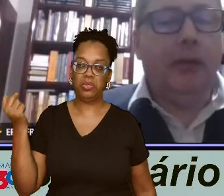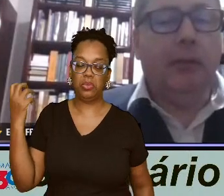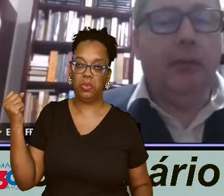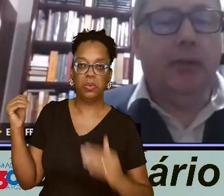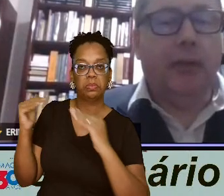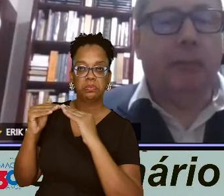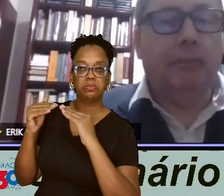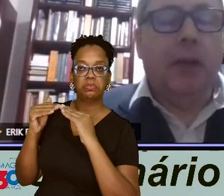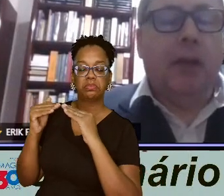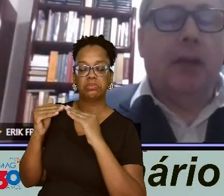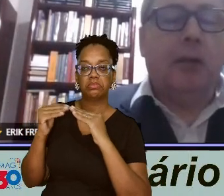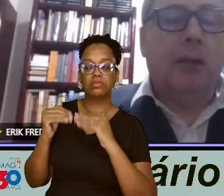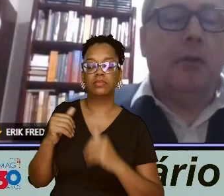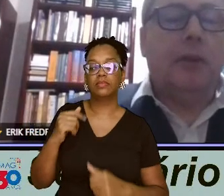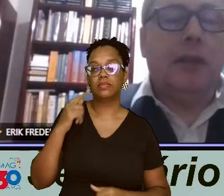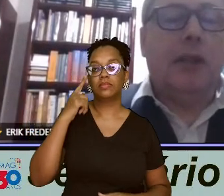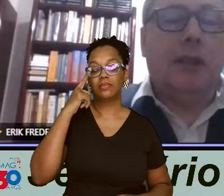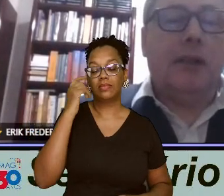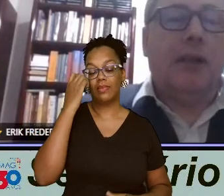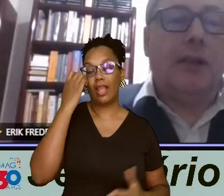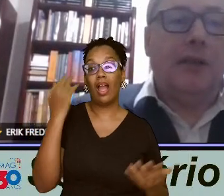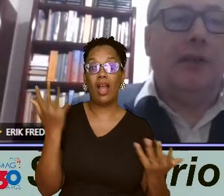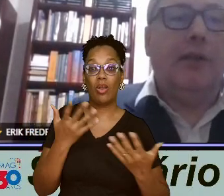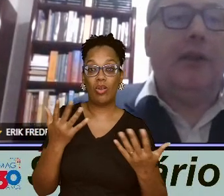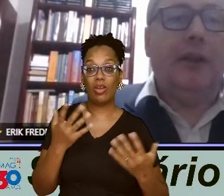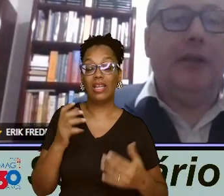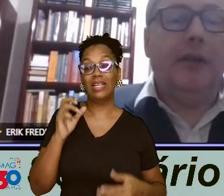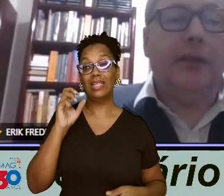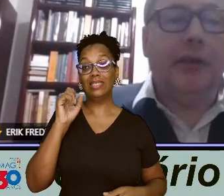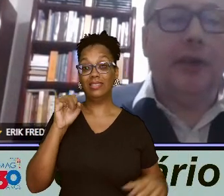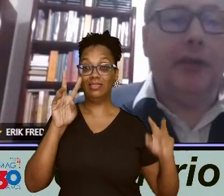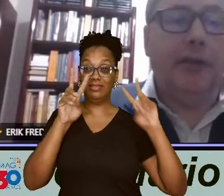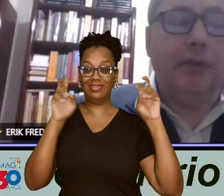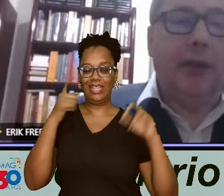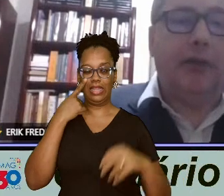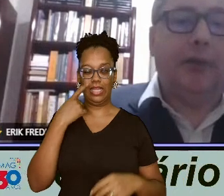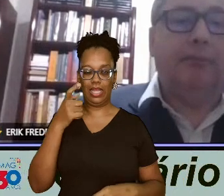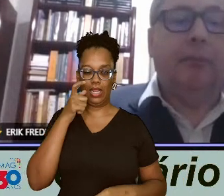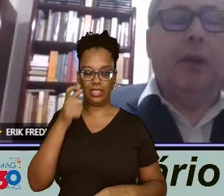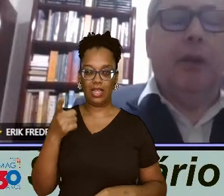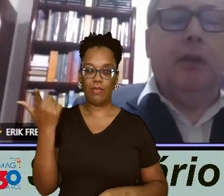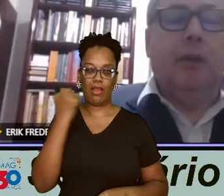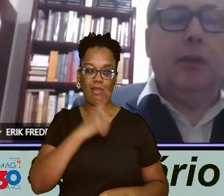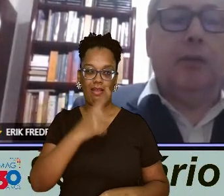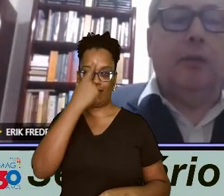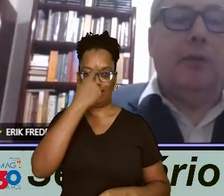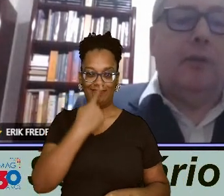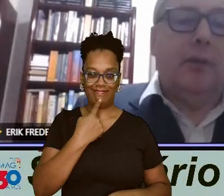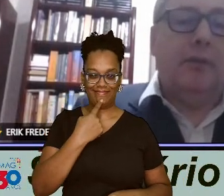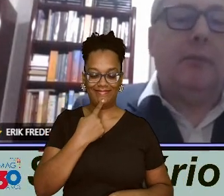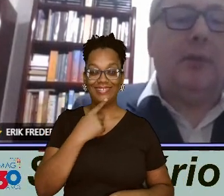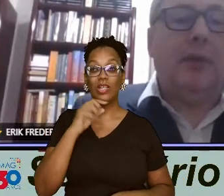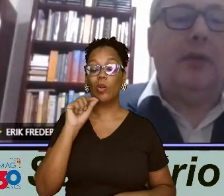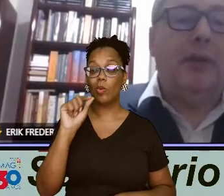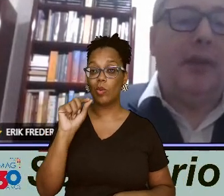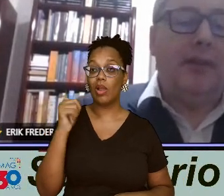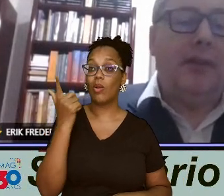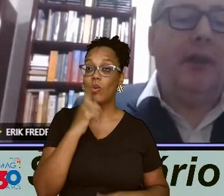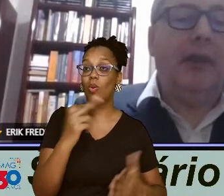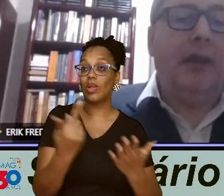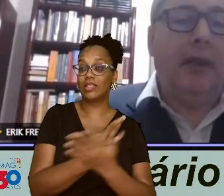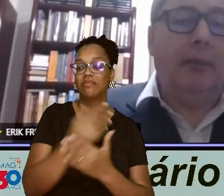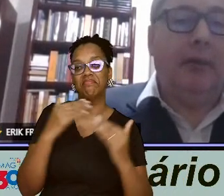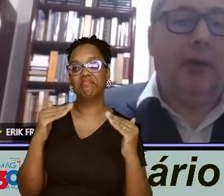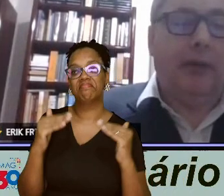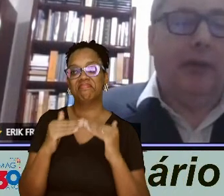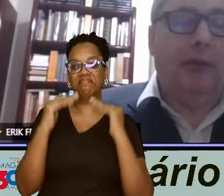Não houve maior oposição. Agora, quanto àquela questão interessante do ganho de imagem, eu acho que o que ocorreu foi uma coincidência.